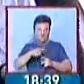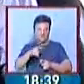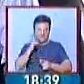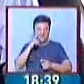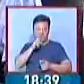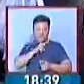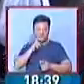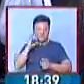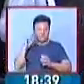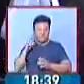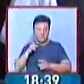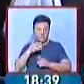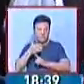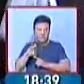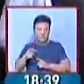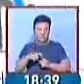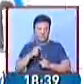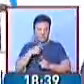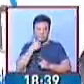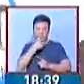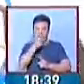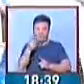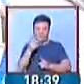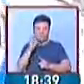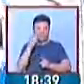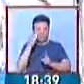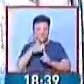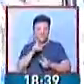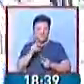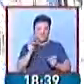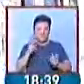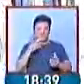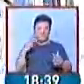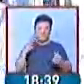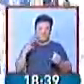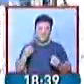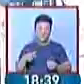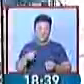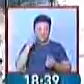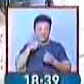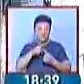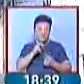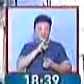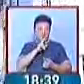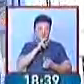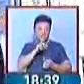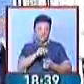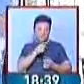paragem, indicadores eletrónicos de destino e ar-condicionado. O caminho será agora no sentido de soluções